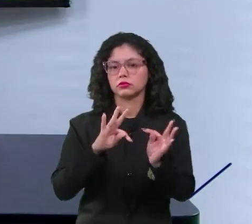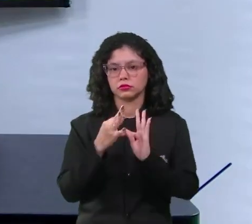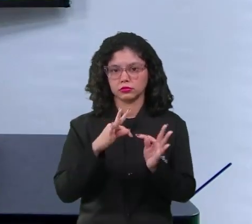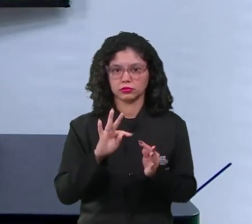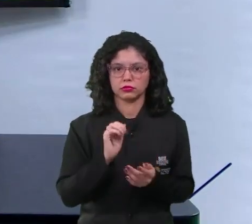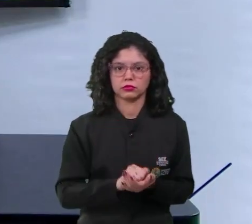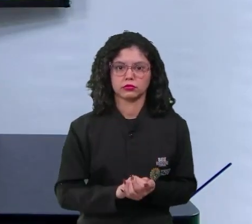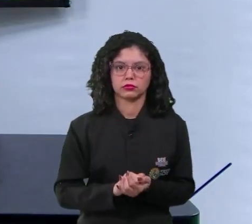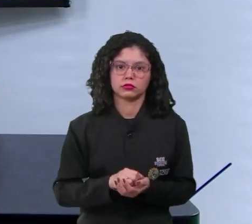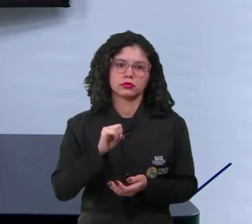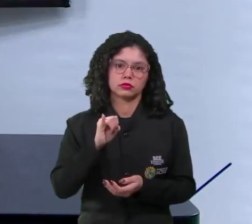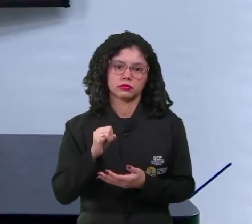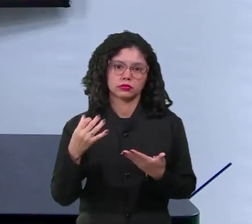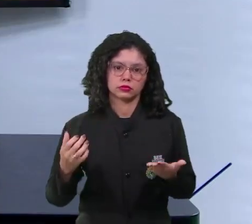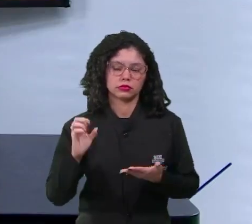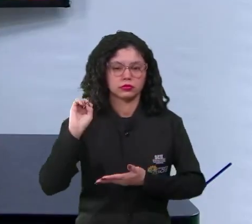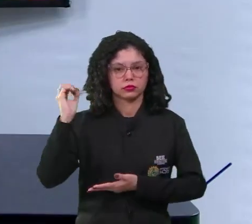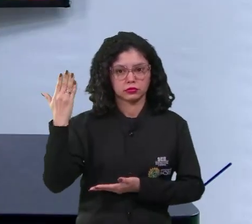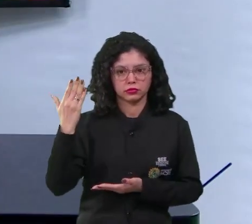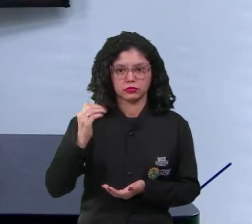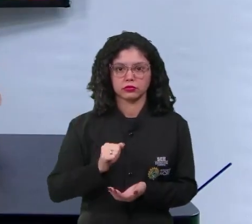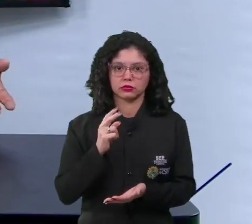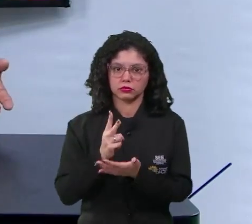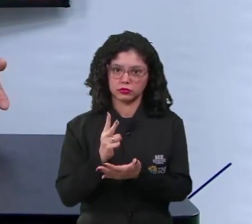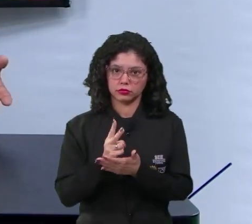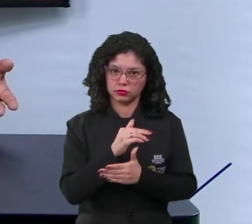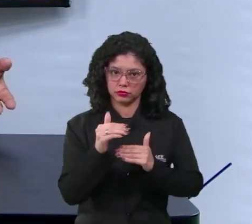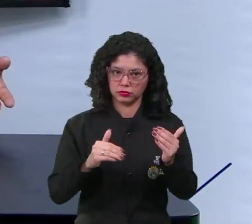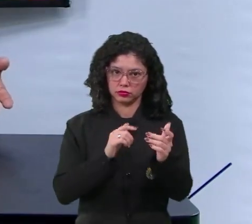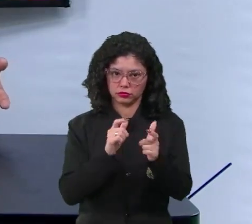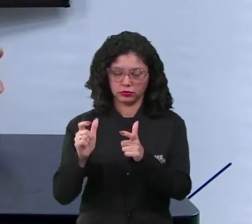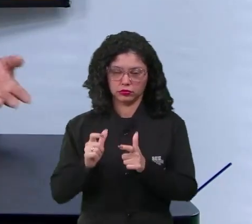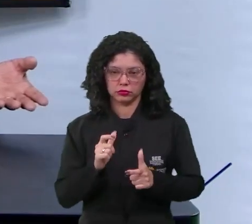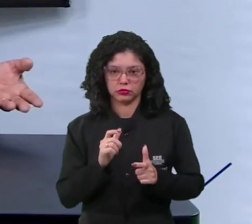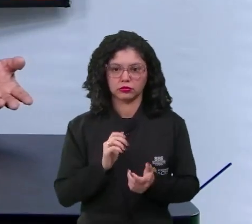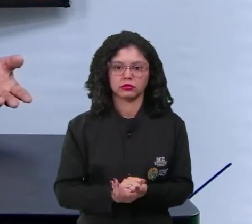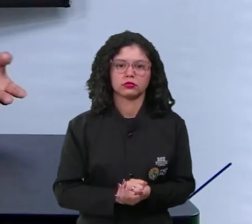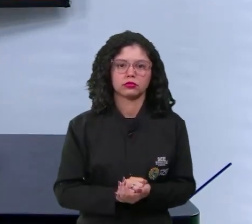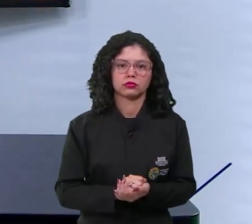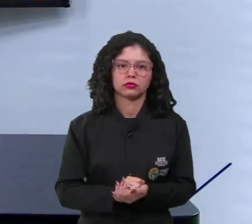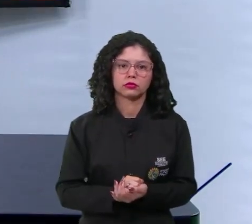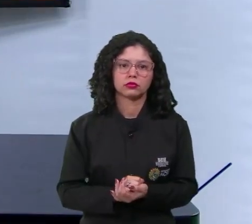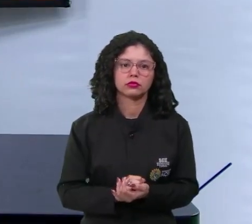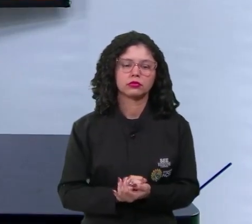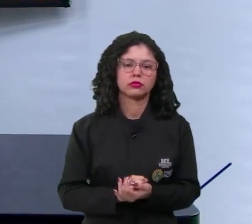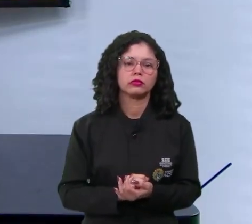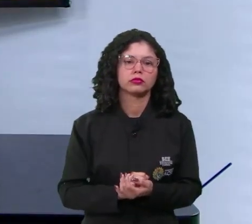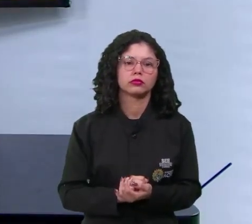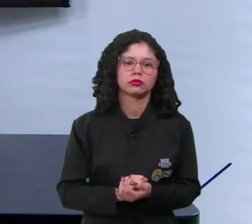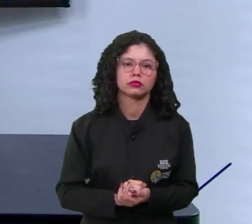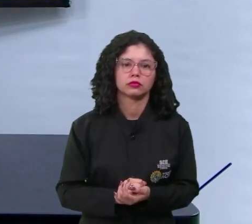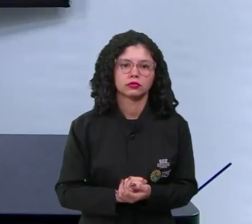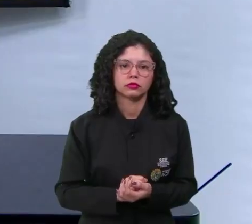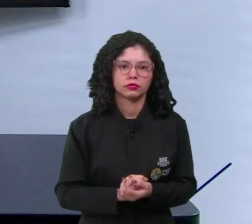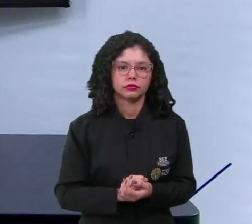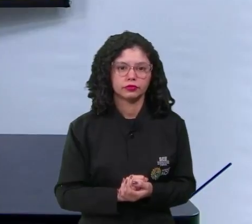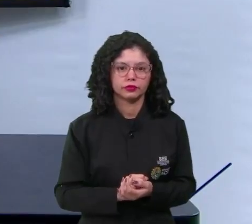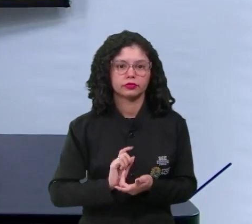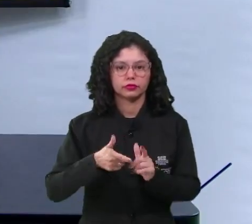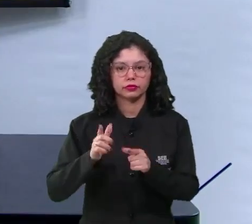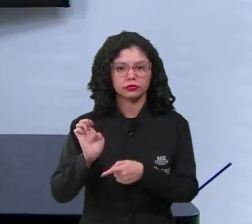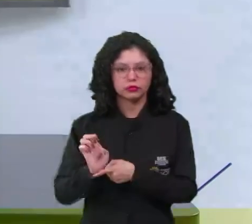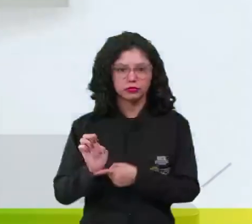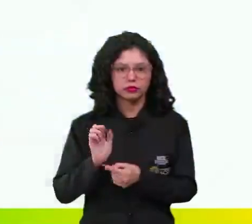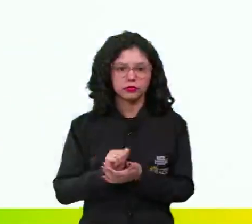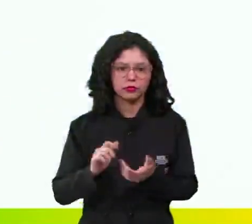tecnológico. Será que isso vai acontecer sempre em todos os casos? Essa é a questão. E, finalmente, nós temos aí a letra